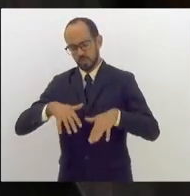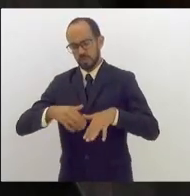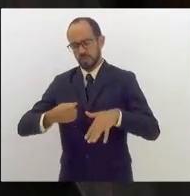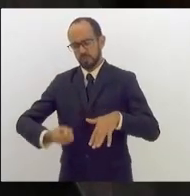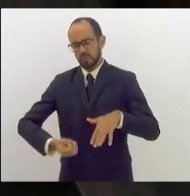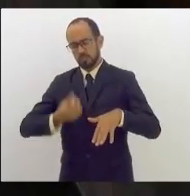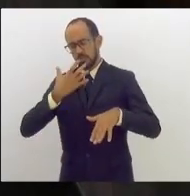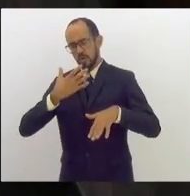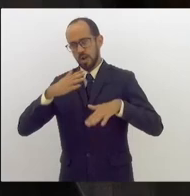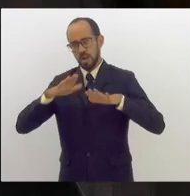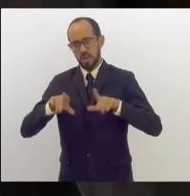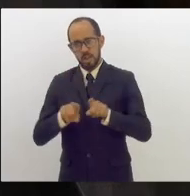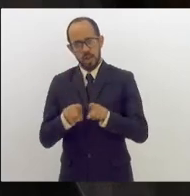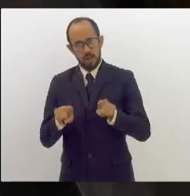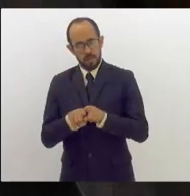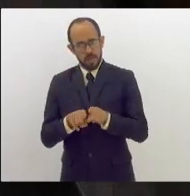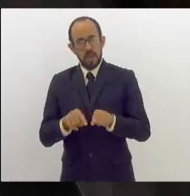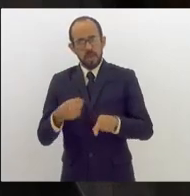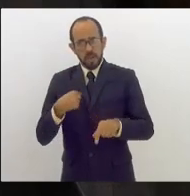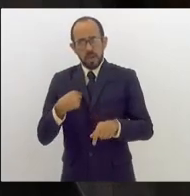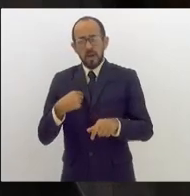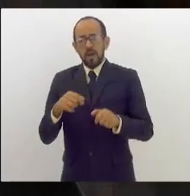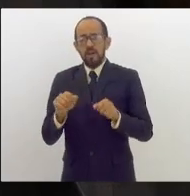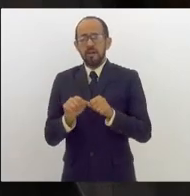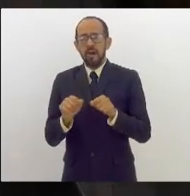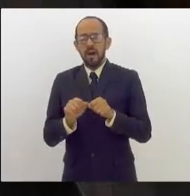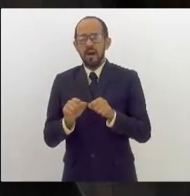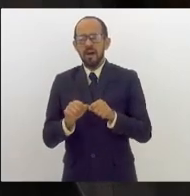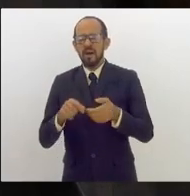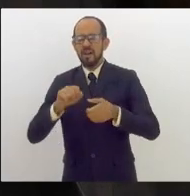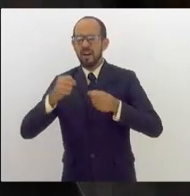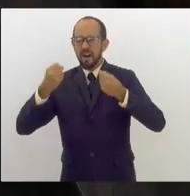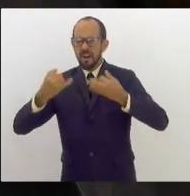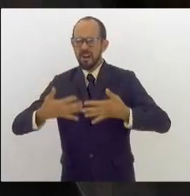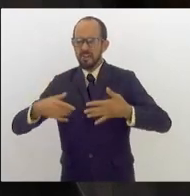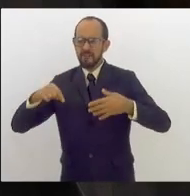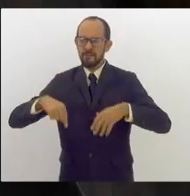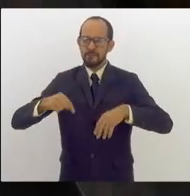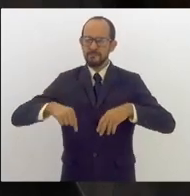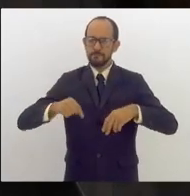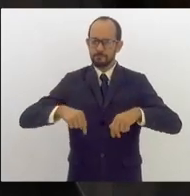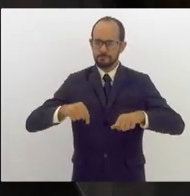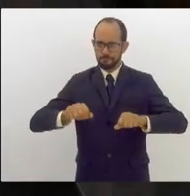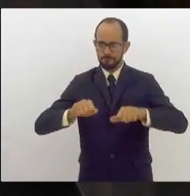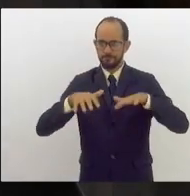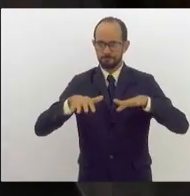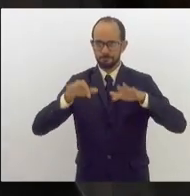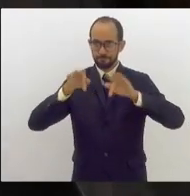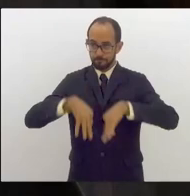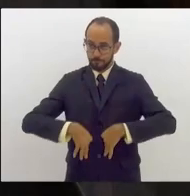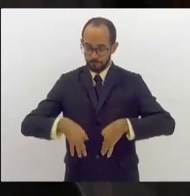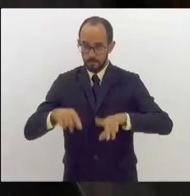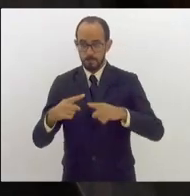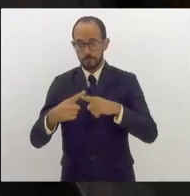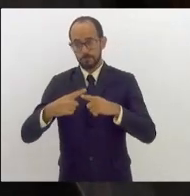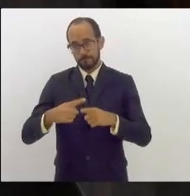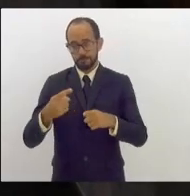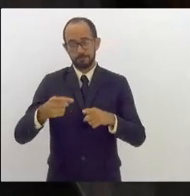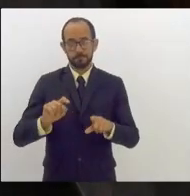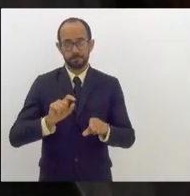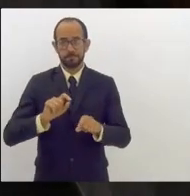e eu faço questão de fazer esse essa pontuação hoje aqui no expediente final justamente porque